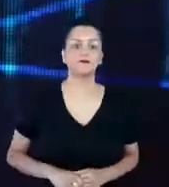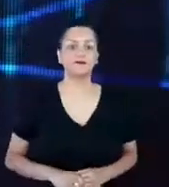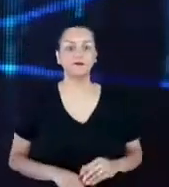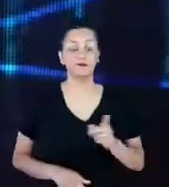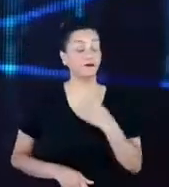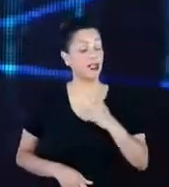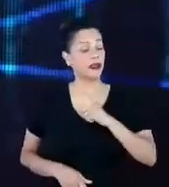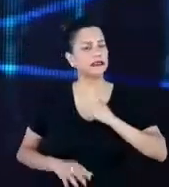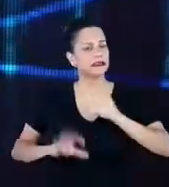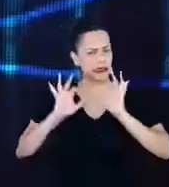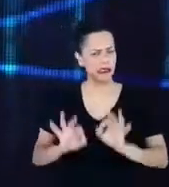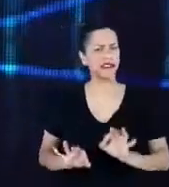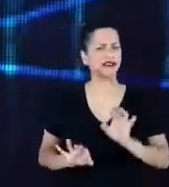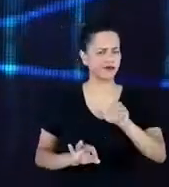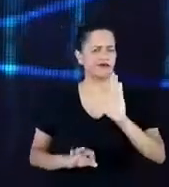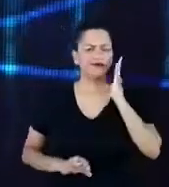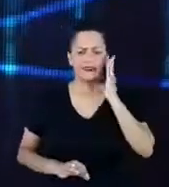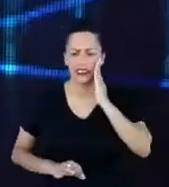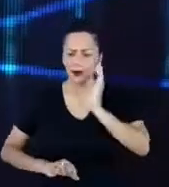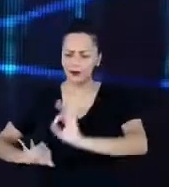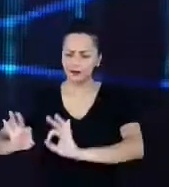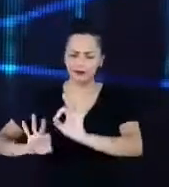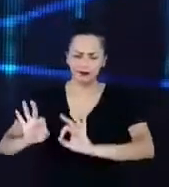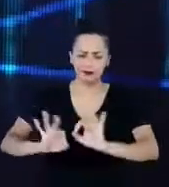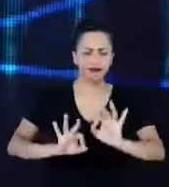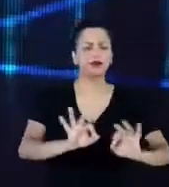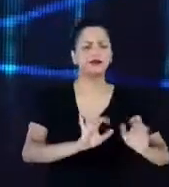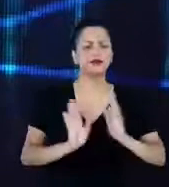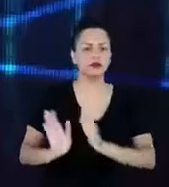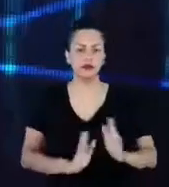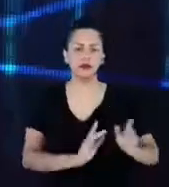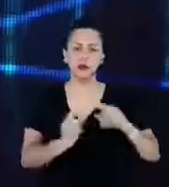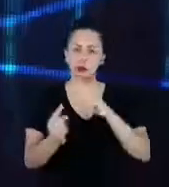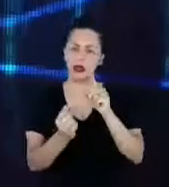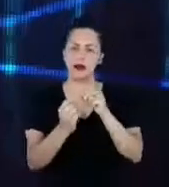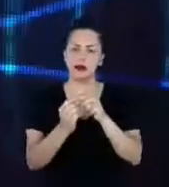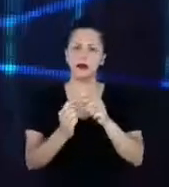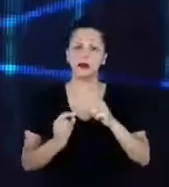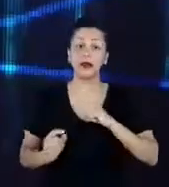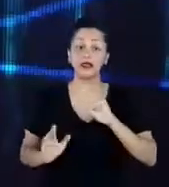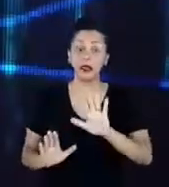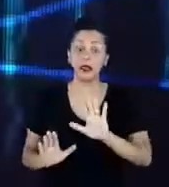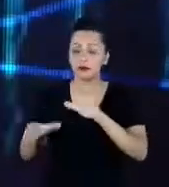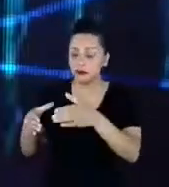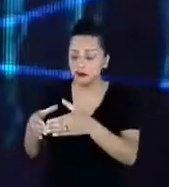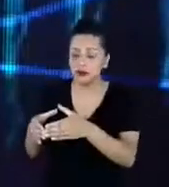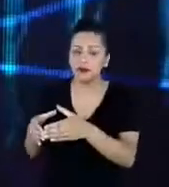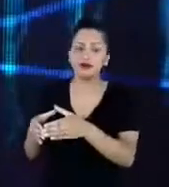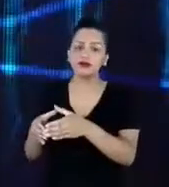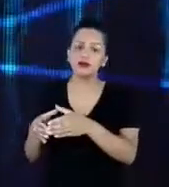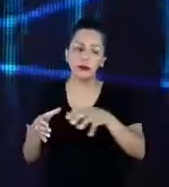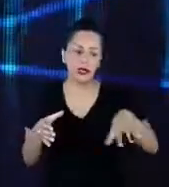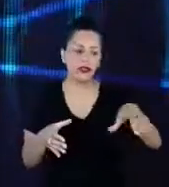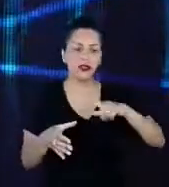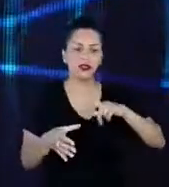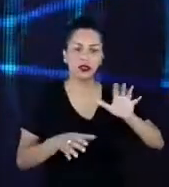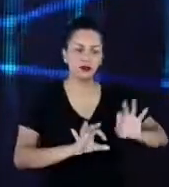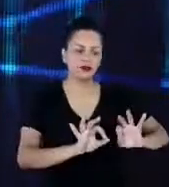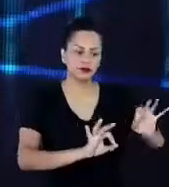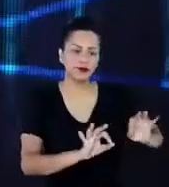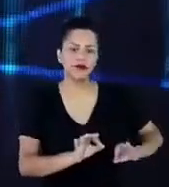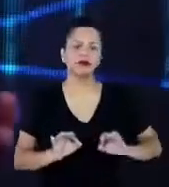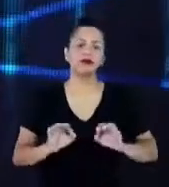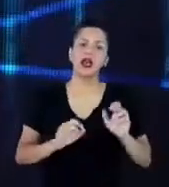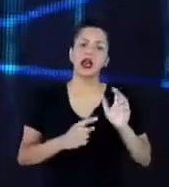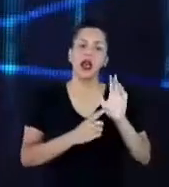uma parcela dessa geração, por usinas ambientalmente adequadas, como eólica, solar,